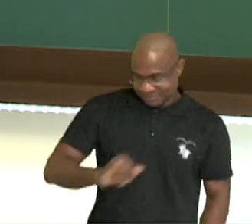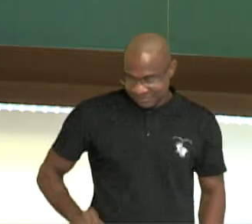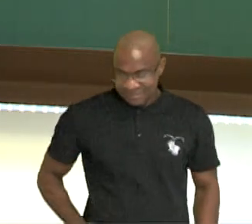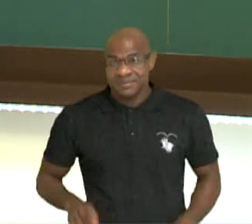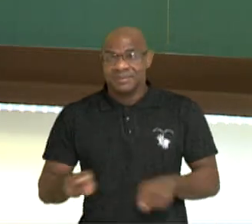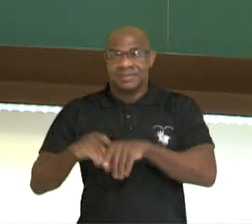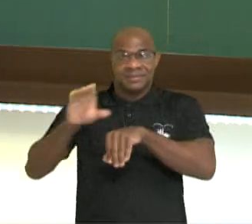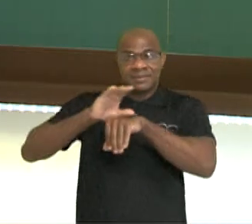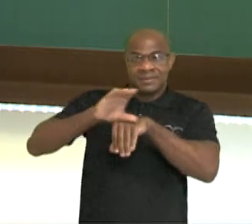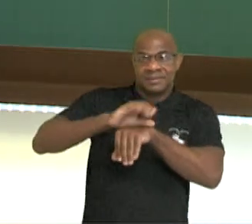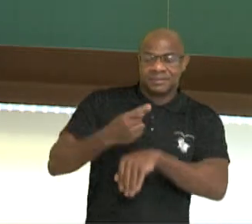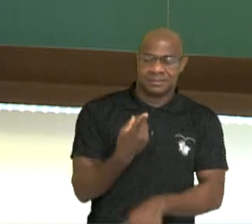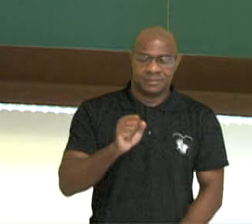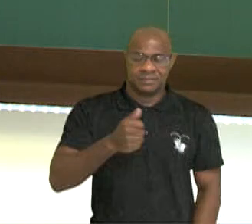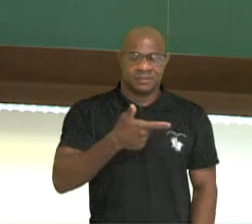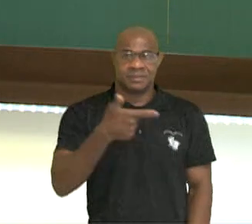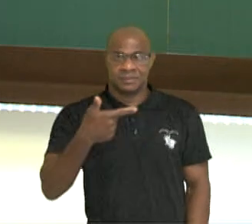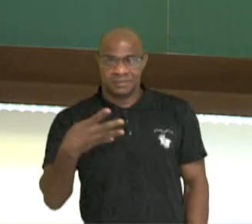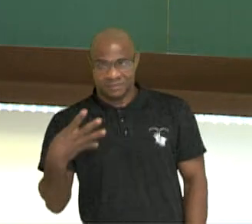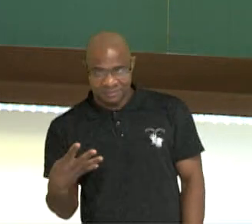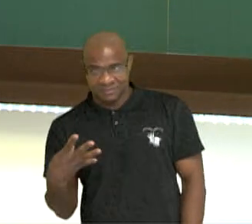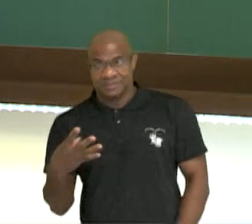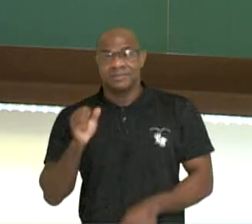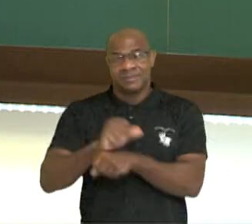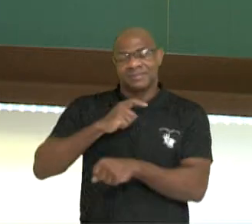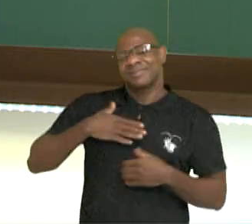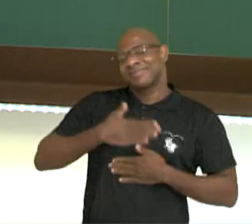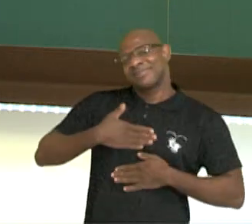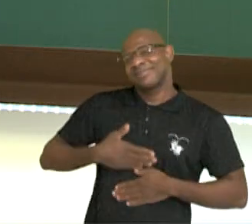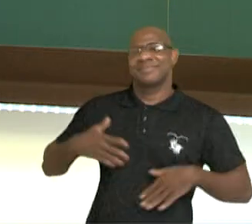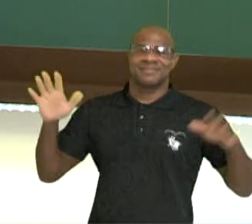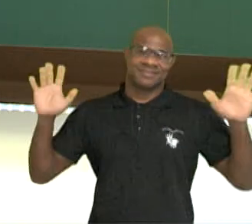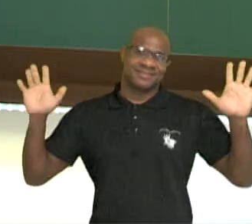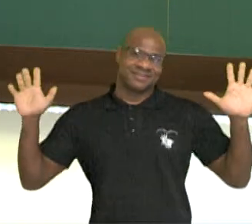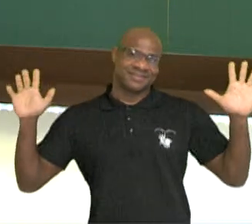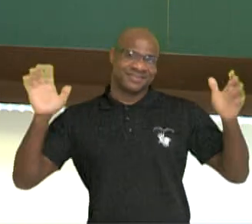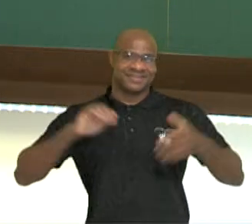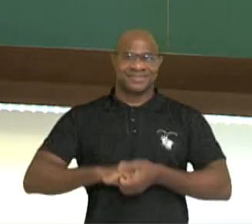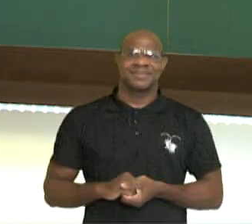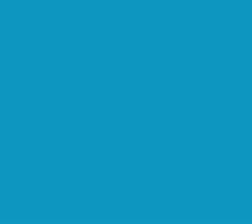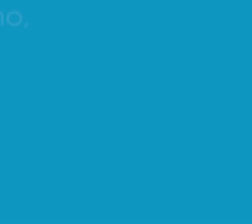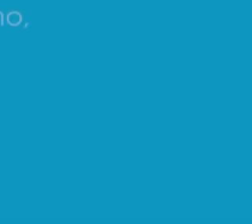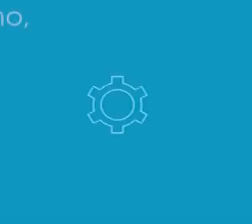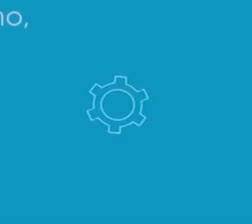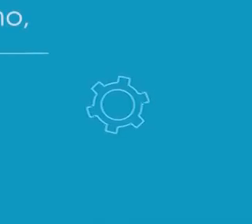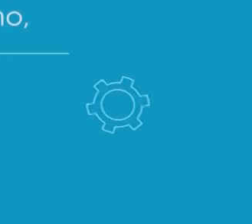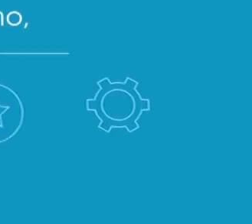Constituição de 1824. Espero que vocês tenham gostado. Até breve!